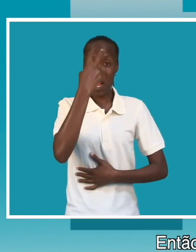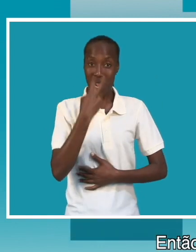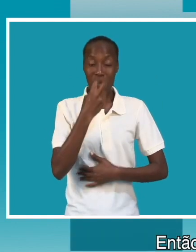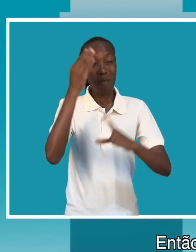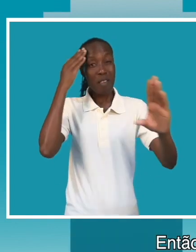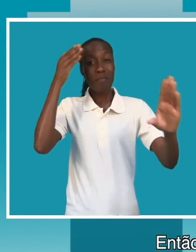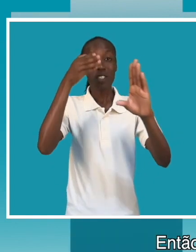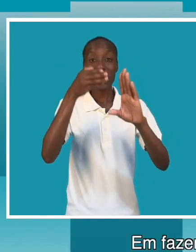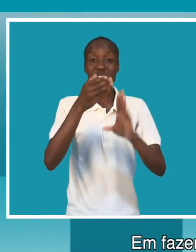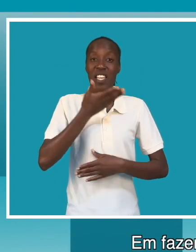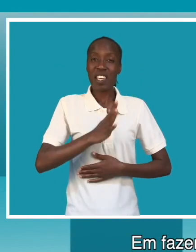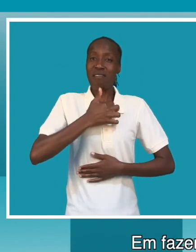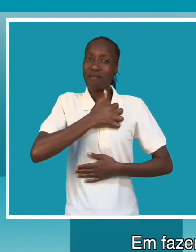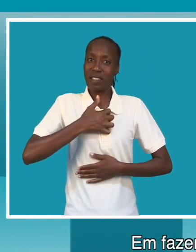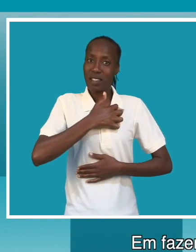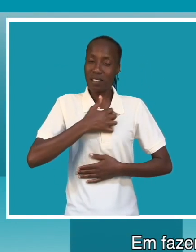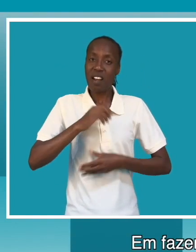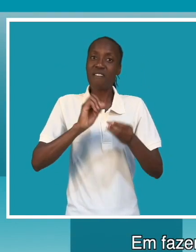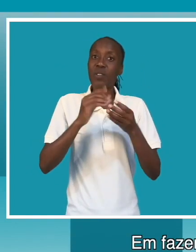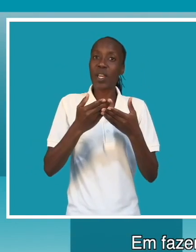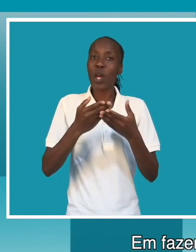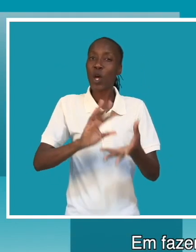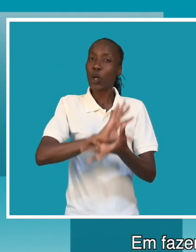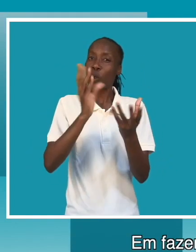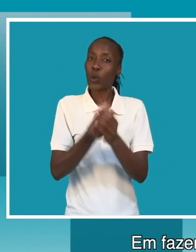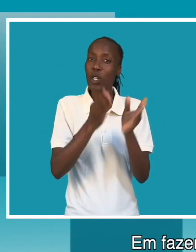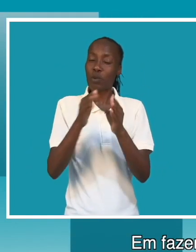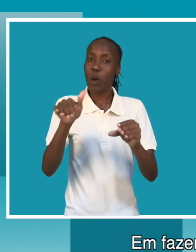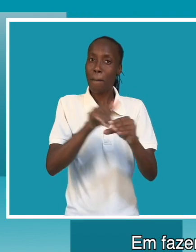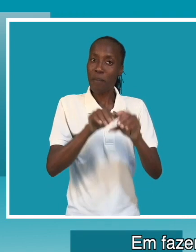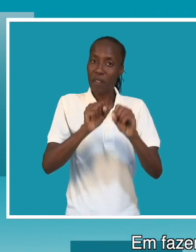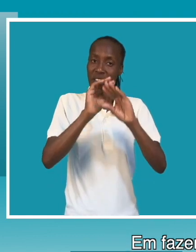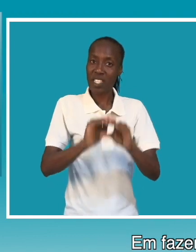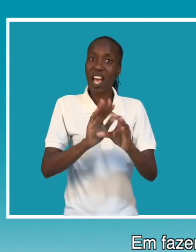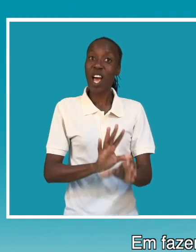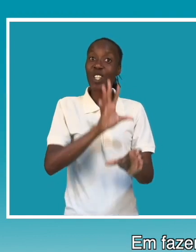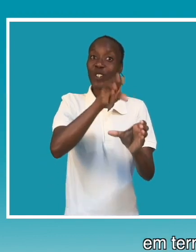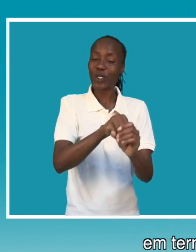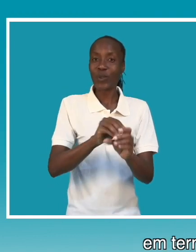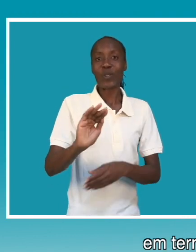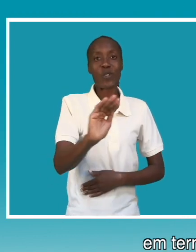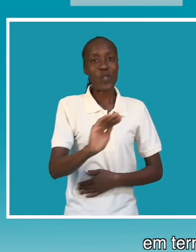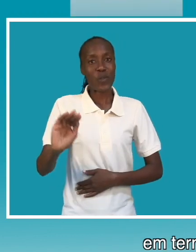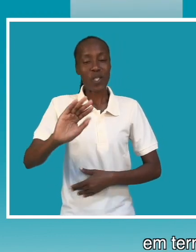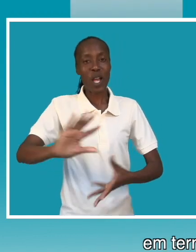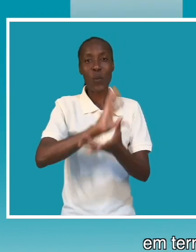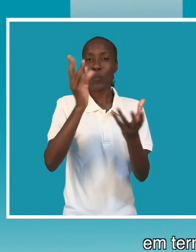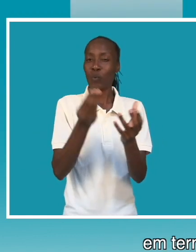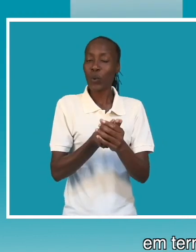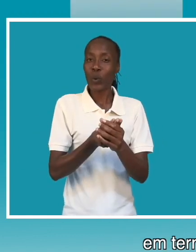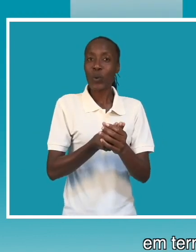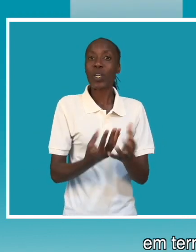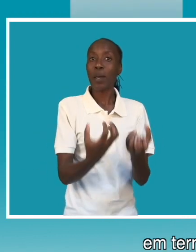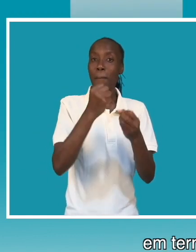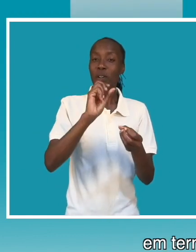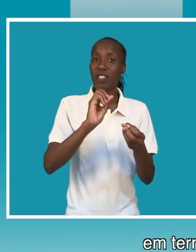o seu objetivo, é de tentar fazer com que os próprios associados sejam integrados na sociedade em termos de tudo aquilo que